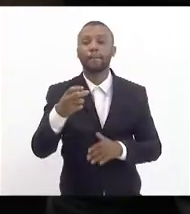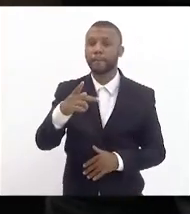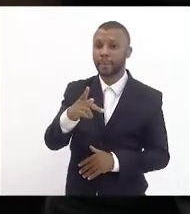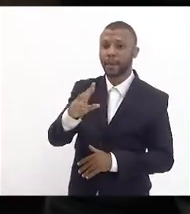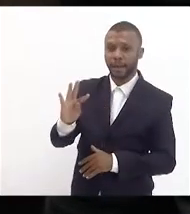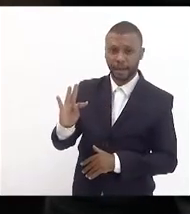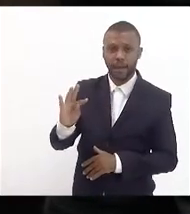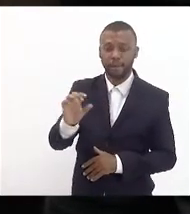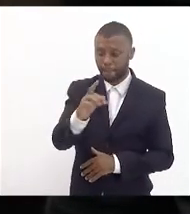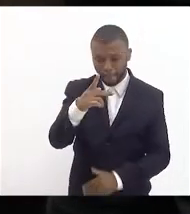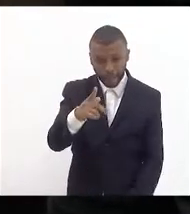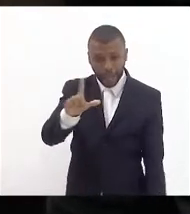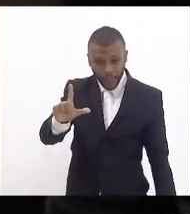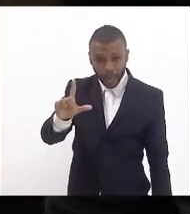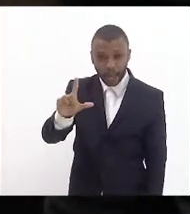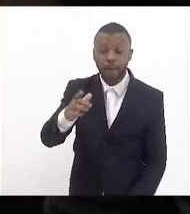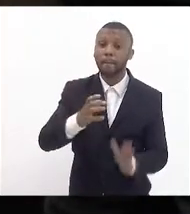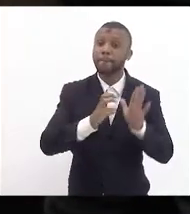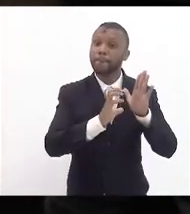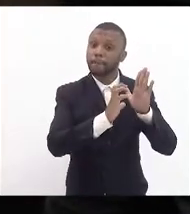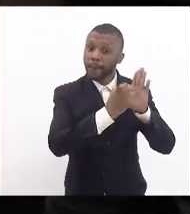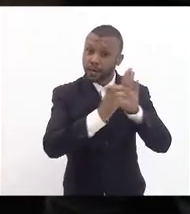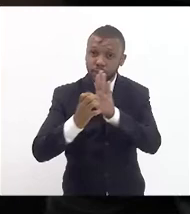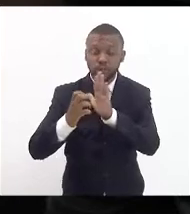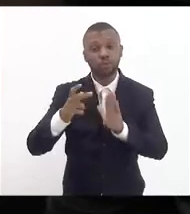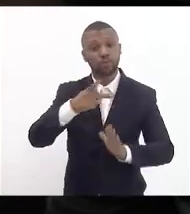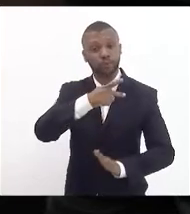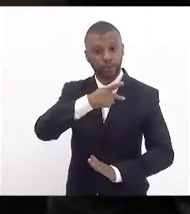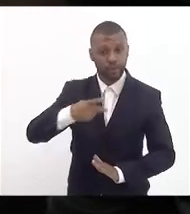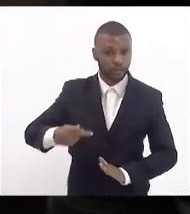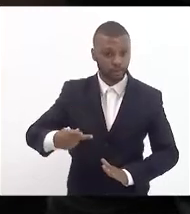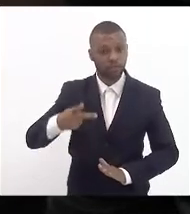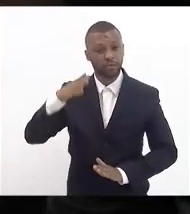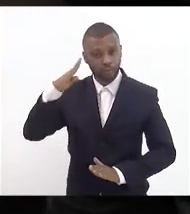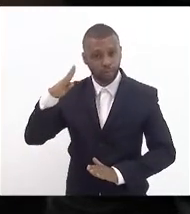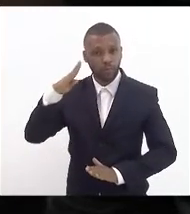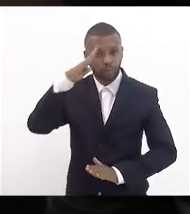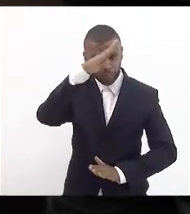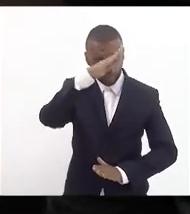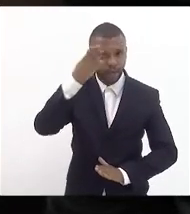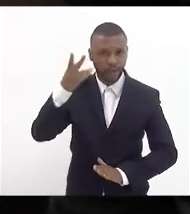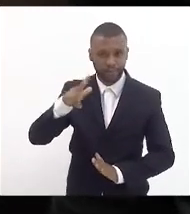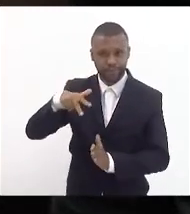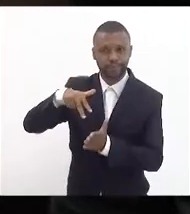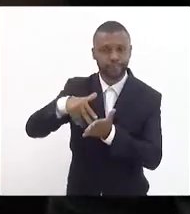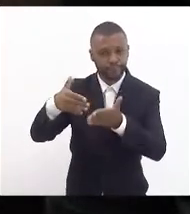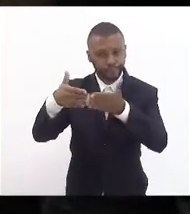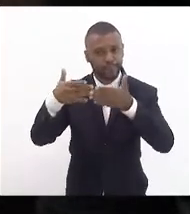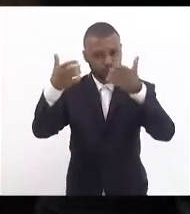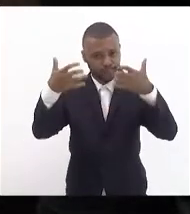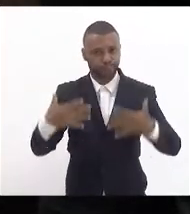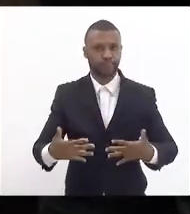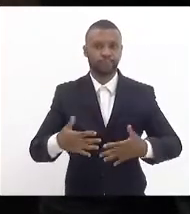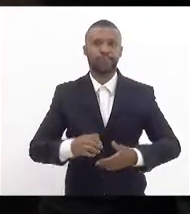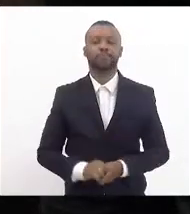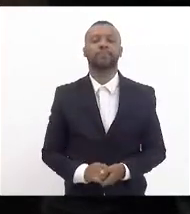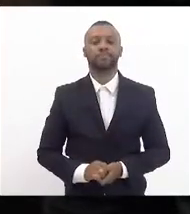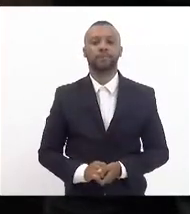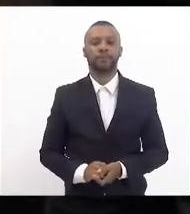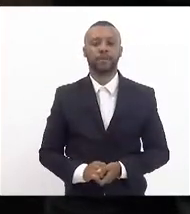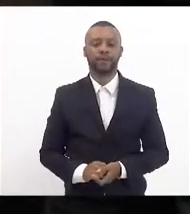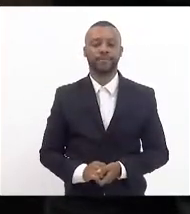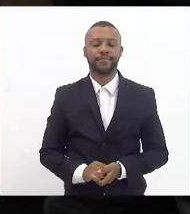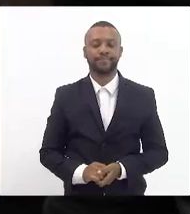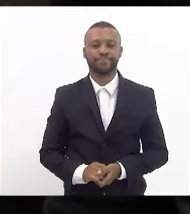Ok. Vou encaminhar pelo partido do presidente da República, Jair Messias Bolsonaro. Senhor